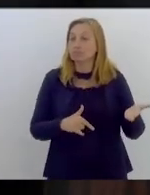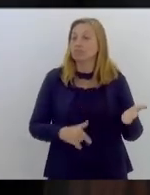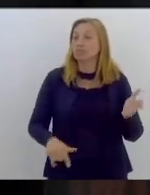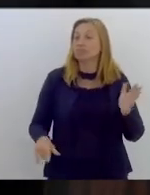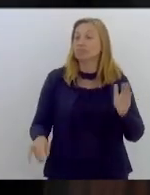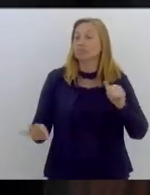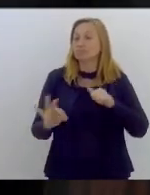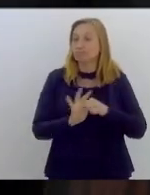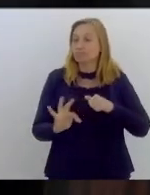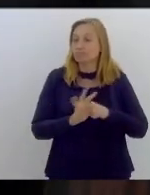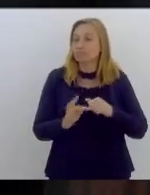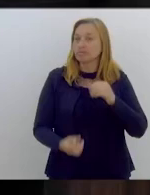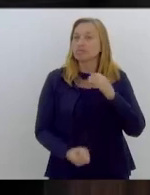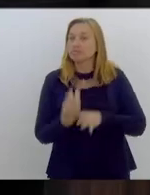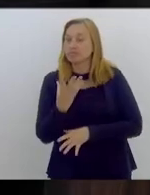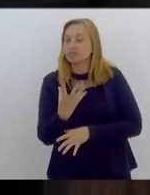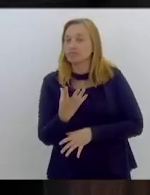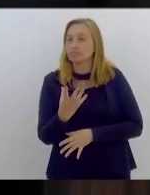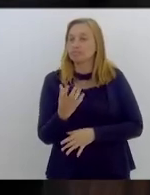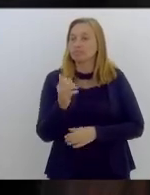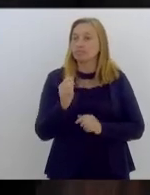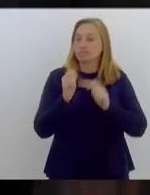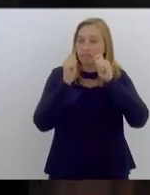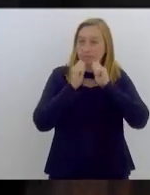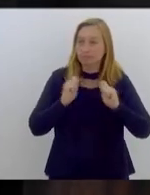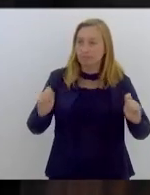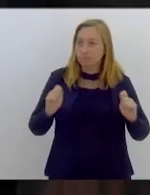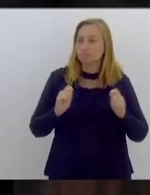É uma nota técnica produzida pela assessoria